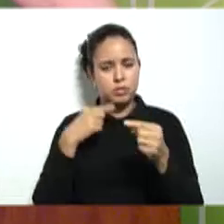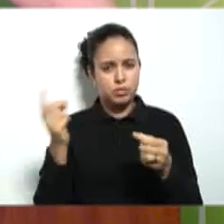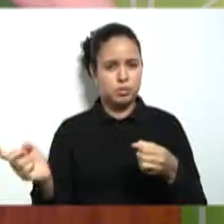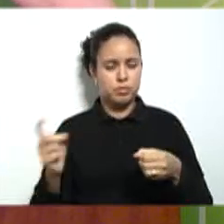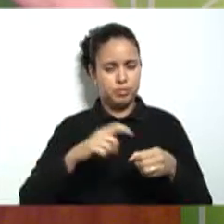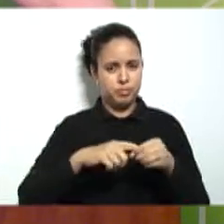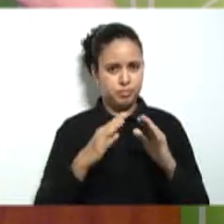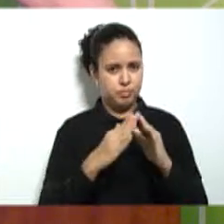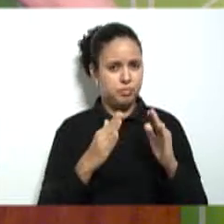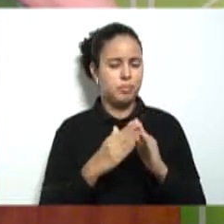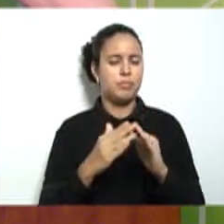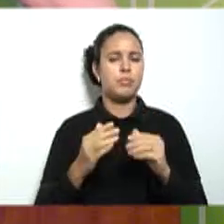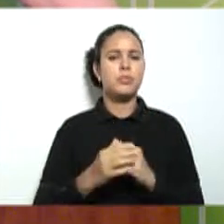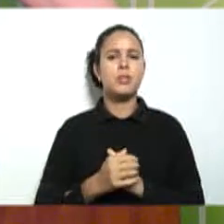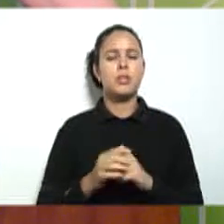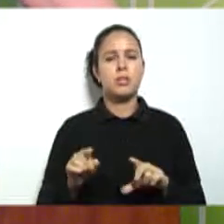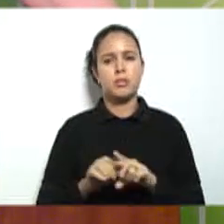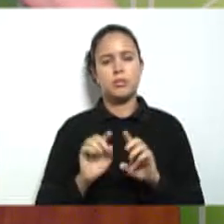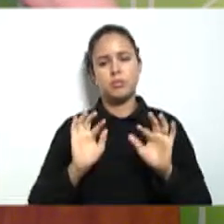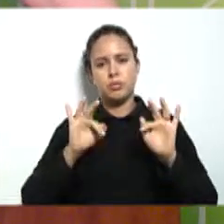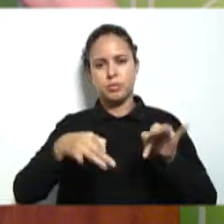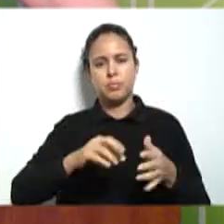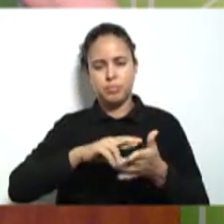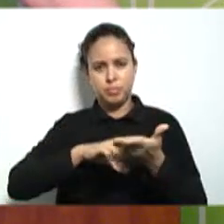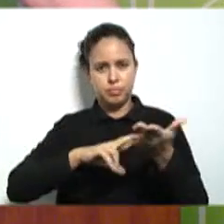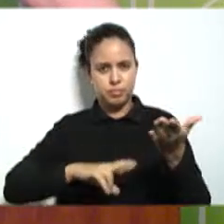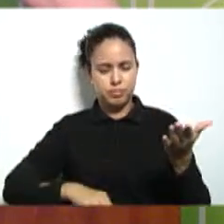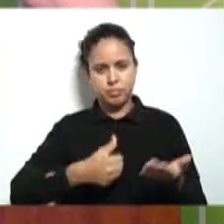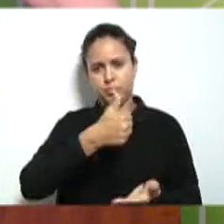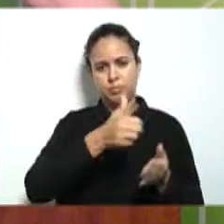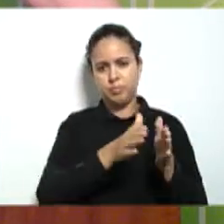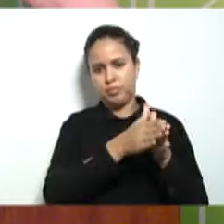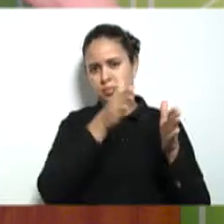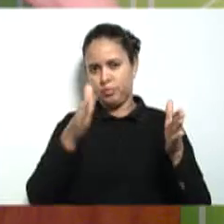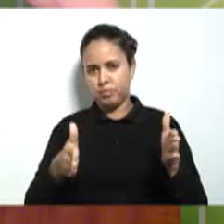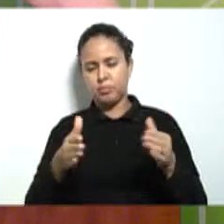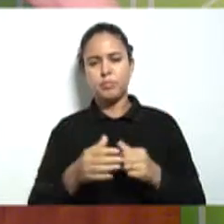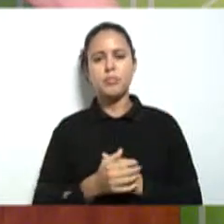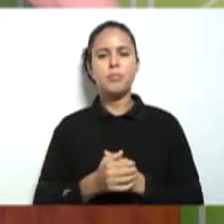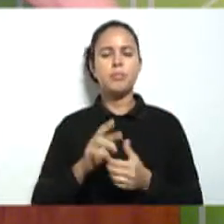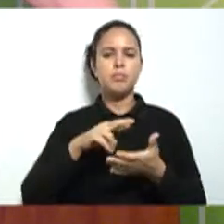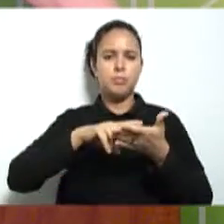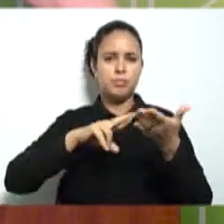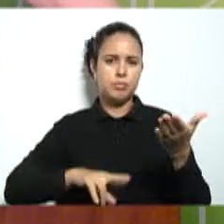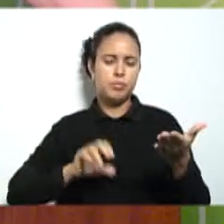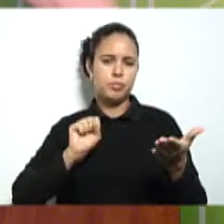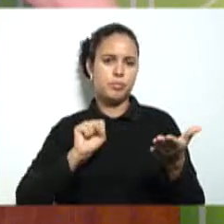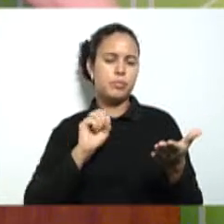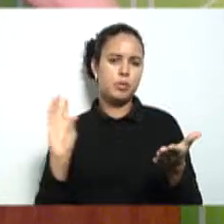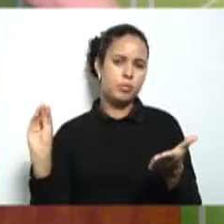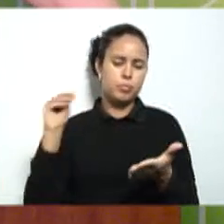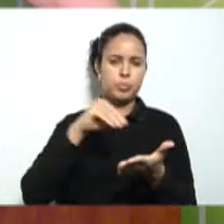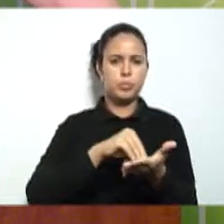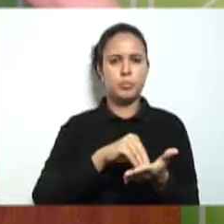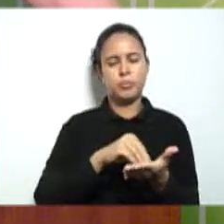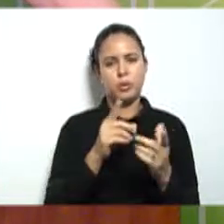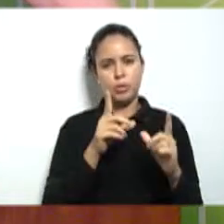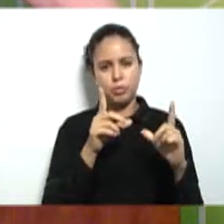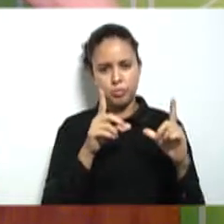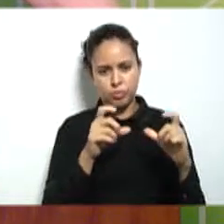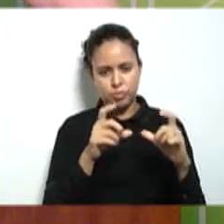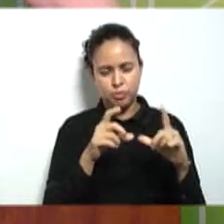que vai gerar no final o relatório da primeira etapa, tá? Nesse relatório vocês podem inclusive incluir fotos